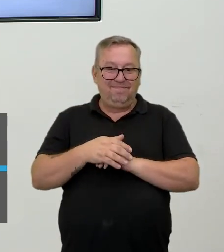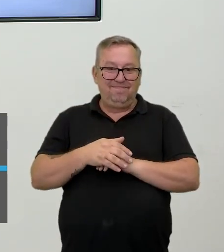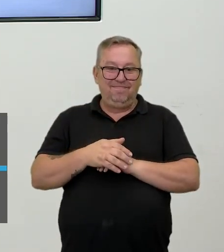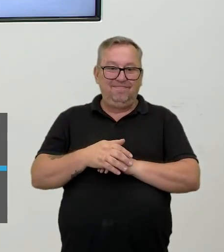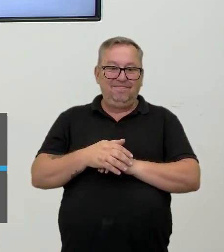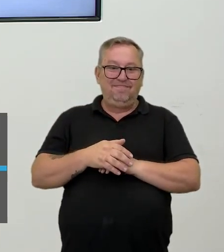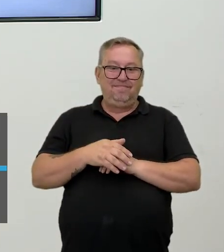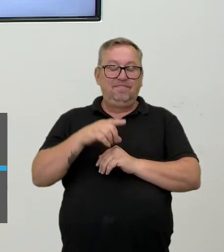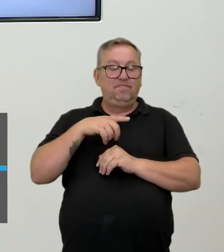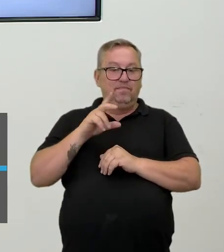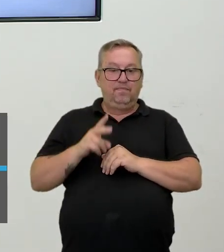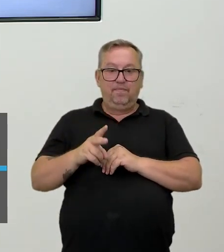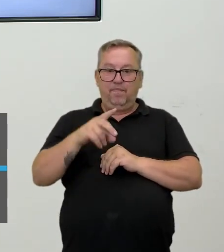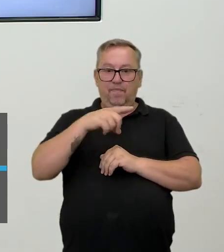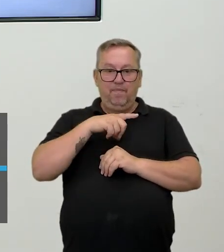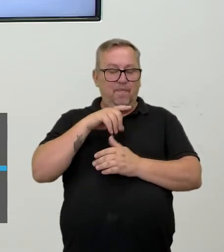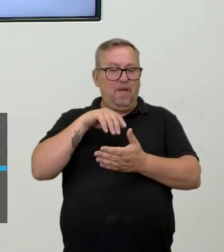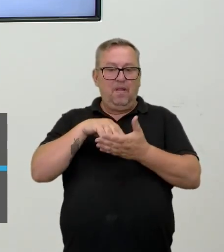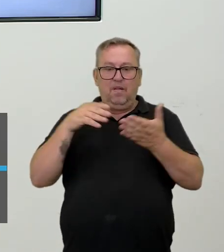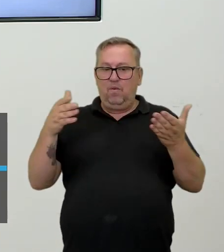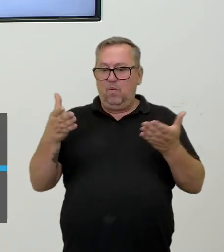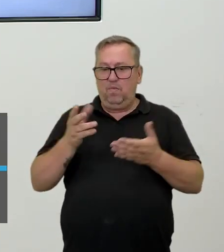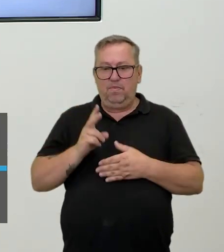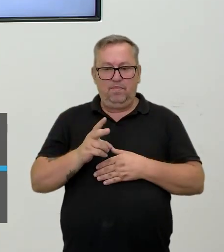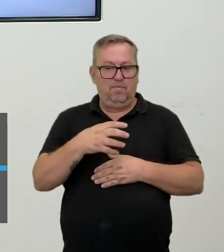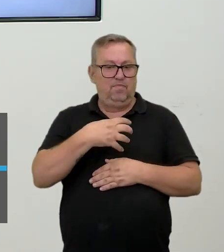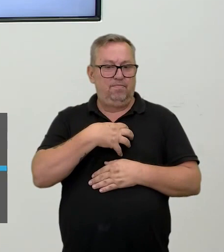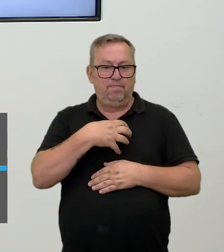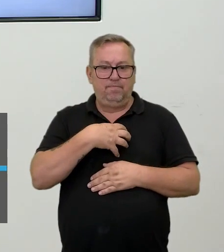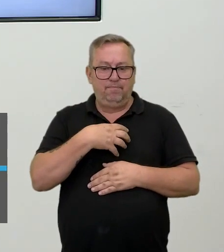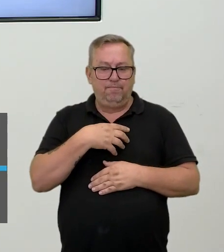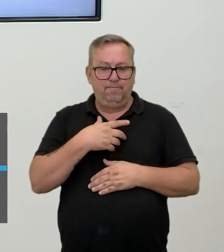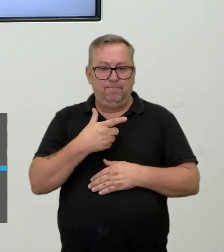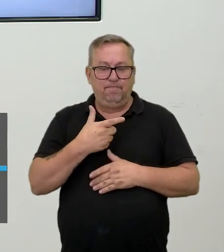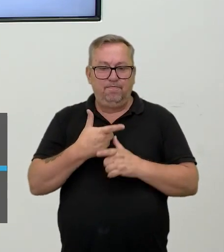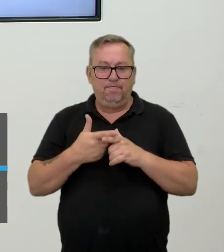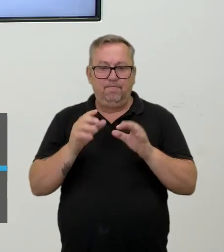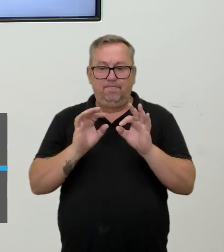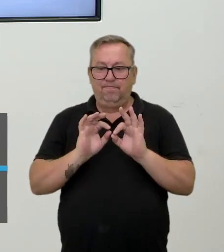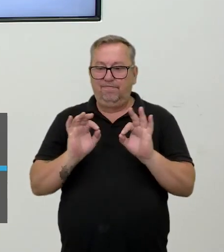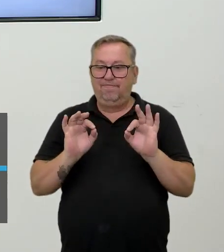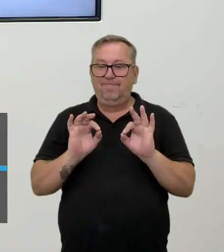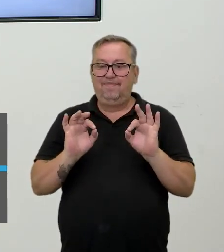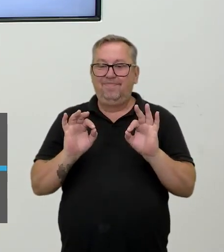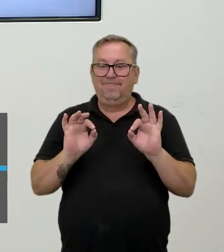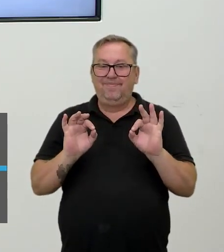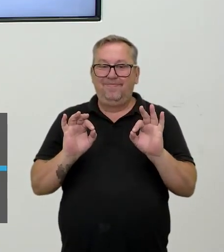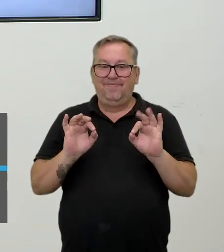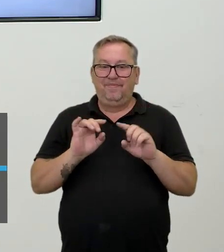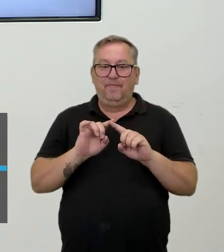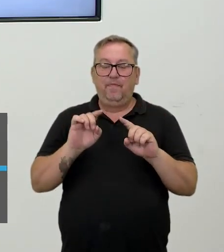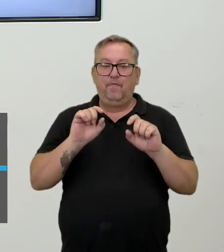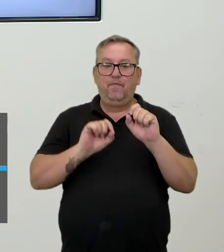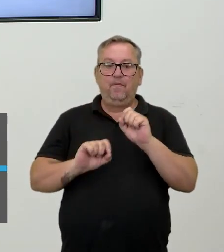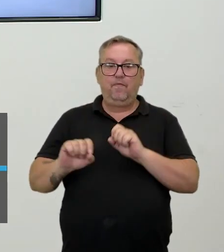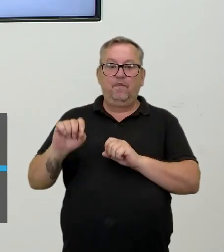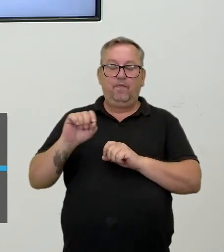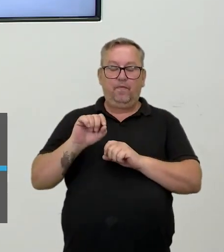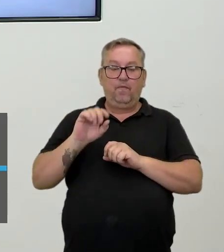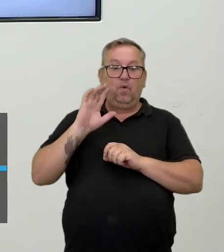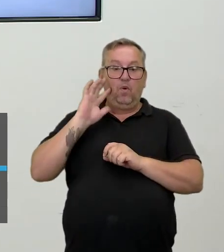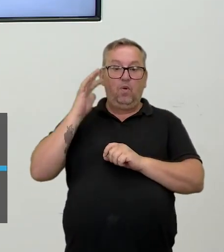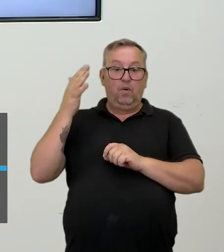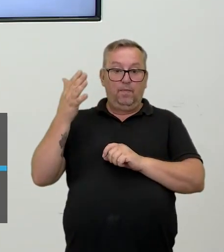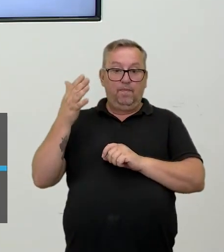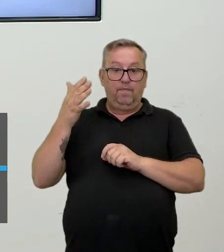a base, elas continuam do mesmo jeito, sem problema nenhum. Ok? E aí o que